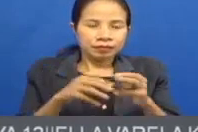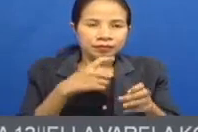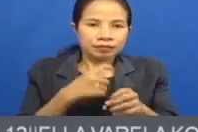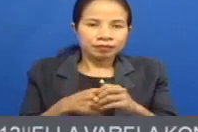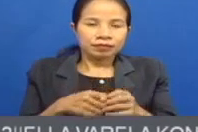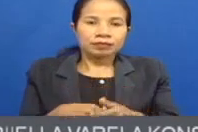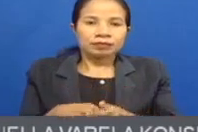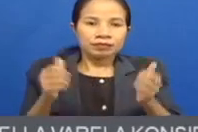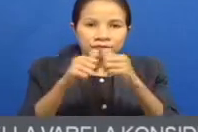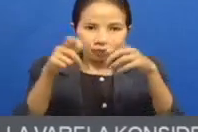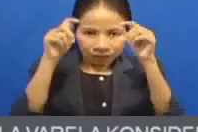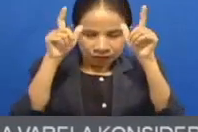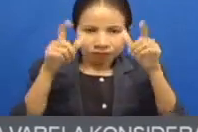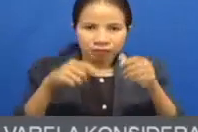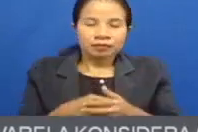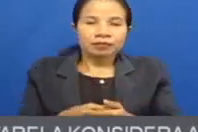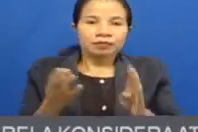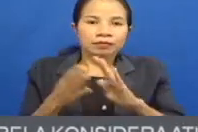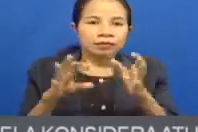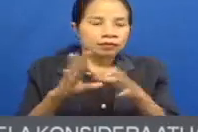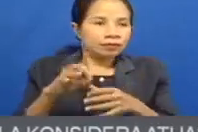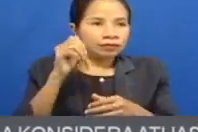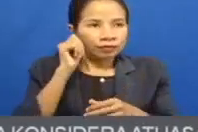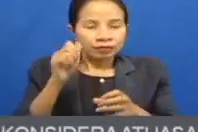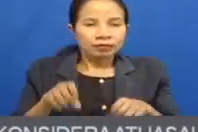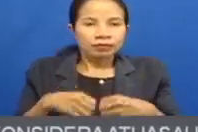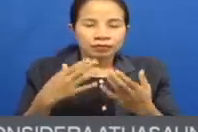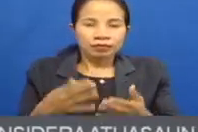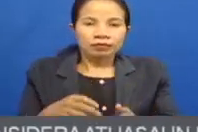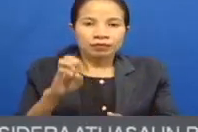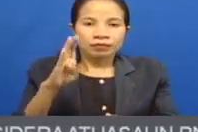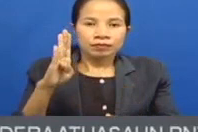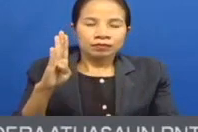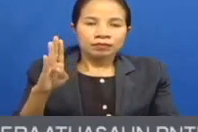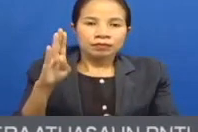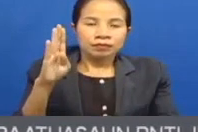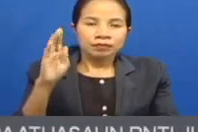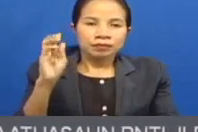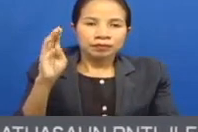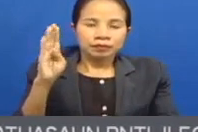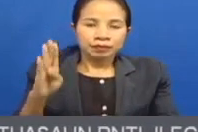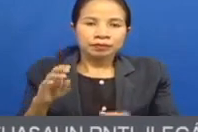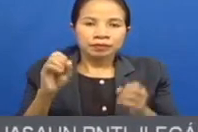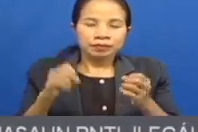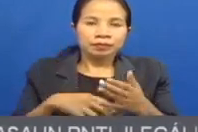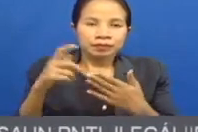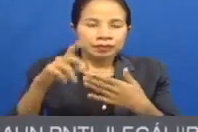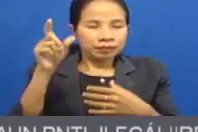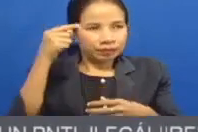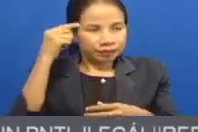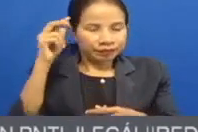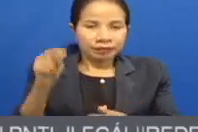ho Timor-Leste, nia adesão ba Ásia, ou insa ADB bele adere ba programa governo Nian. Are also extremely important